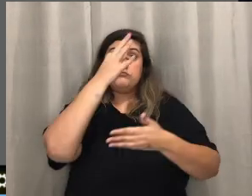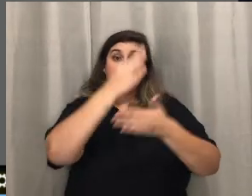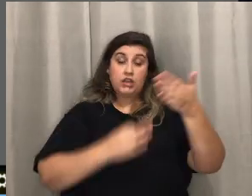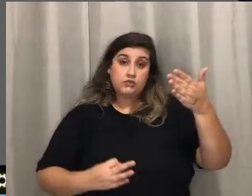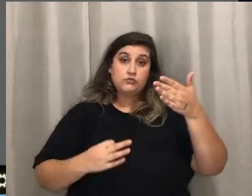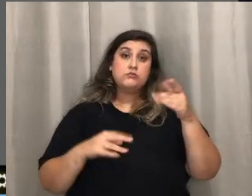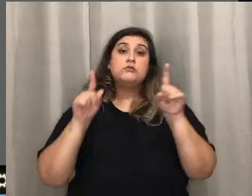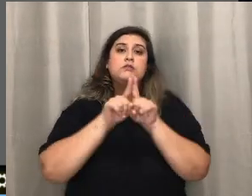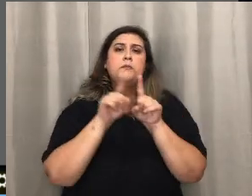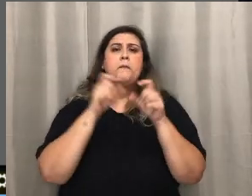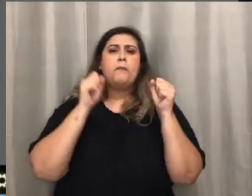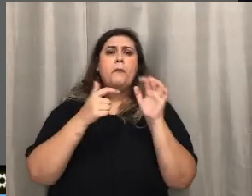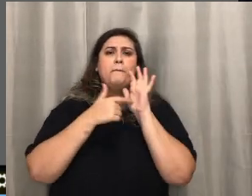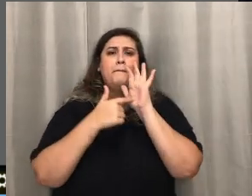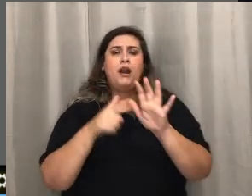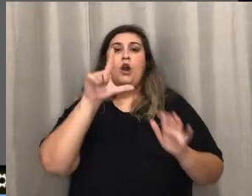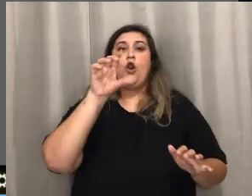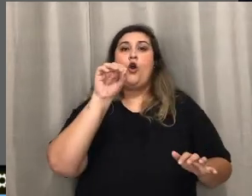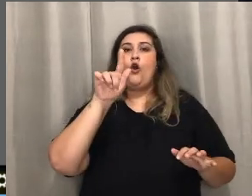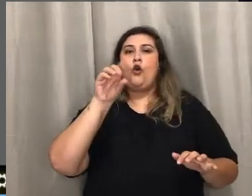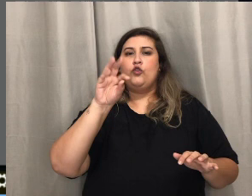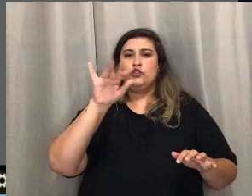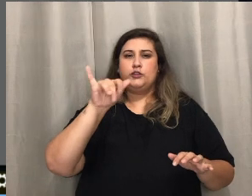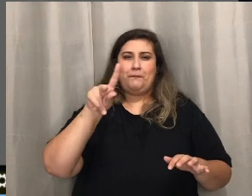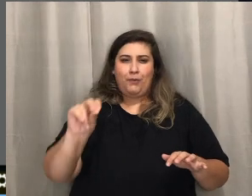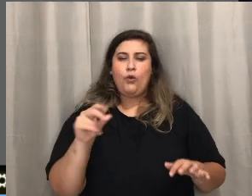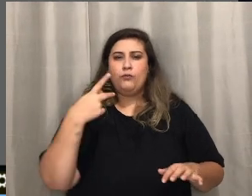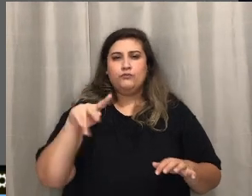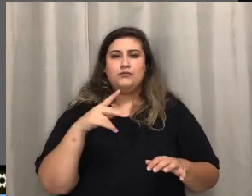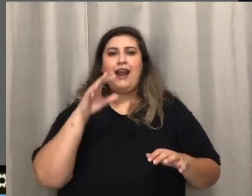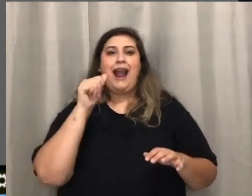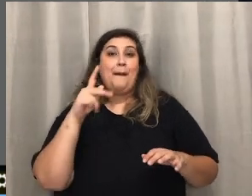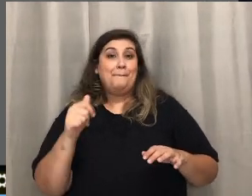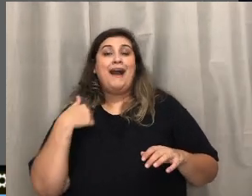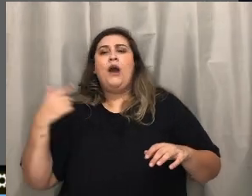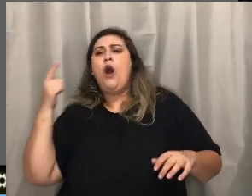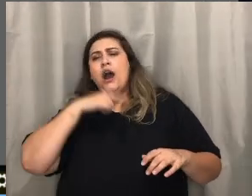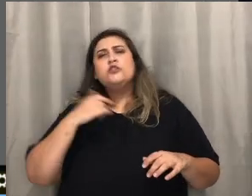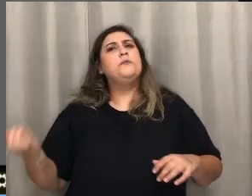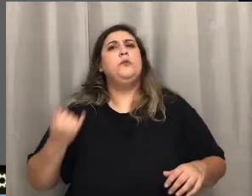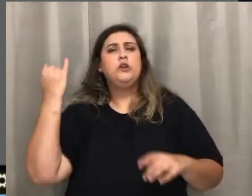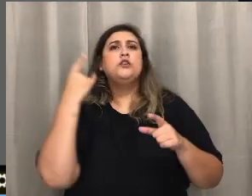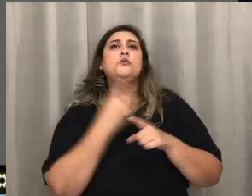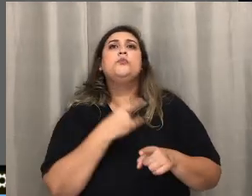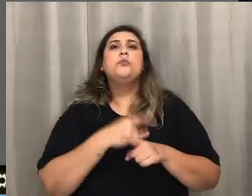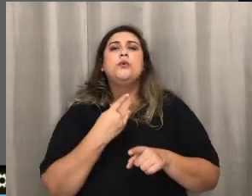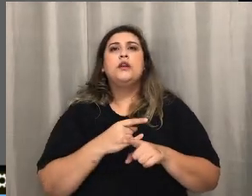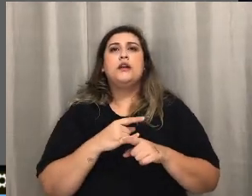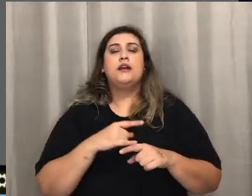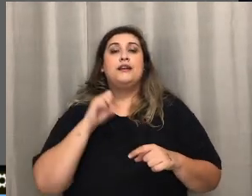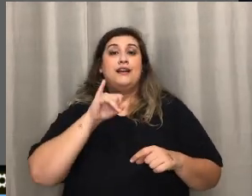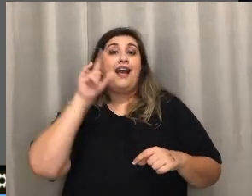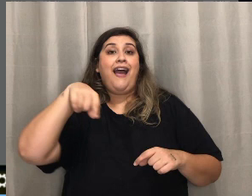no texto, eu posso também mostrar o logotipo da Anchor na arte da capa, que eu acho que é muito importante, ainda mais quando que é